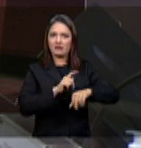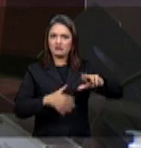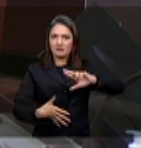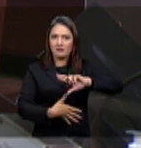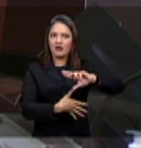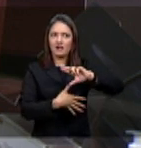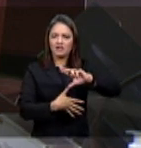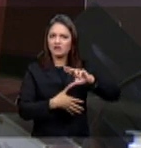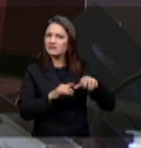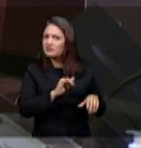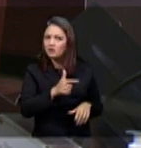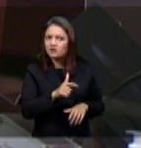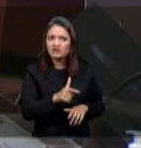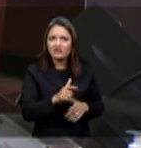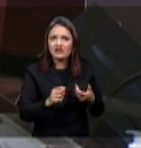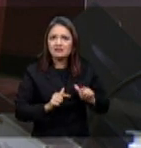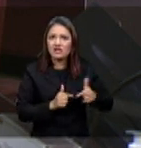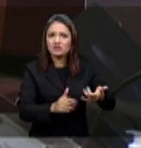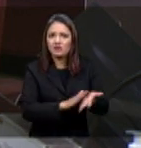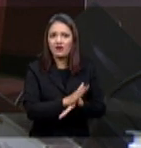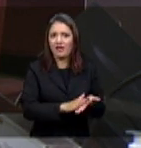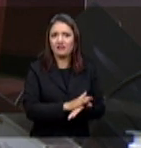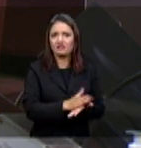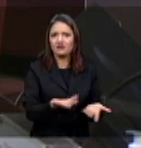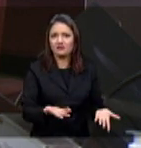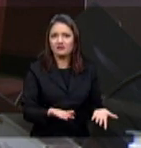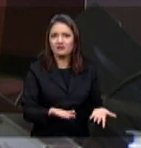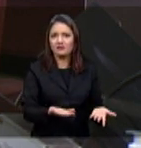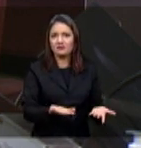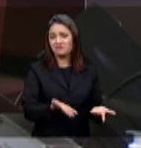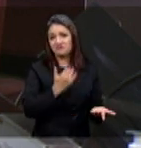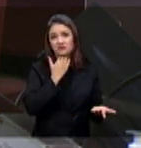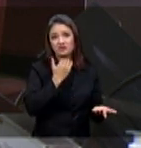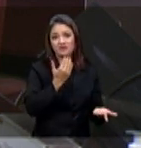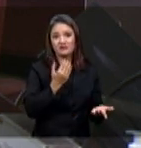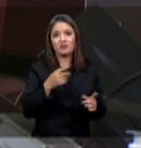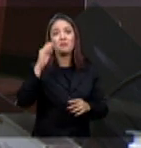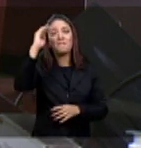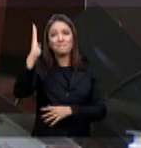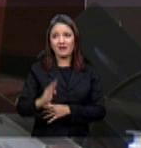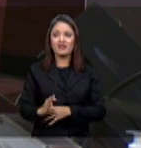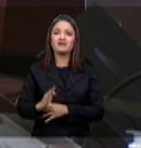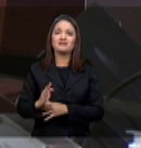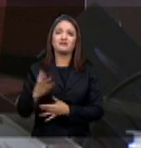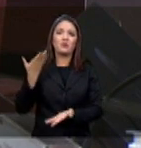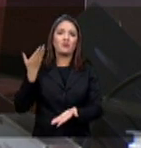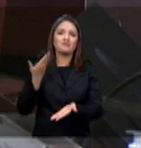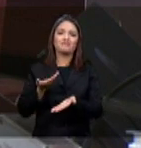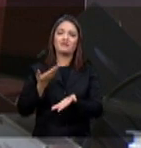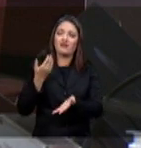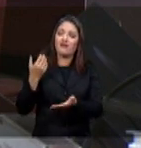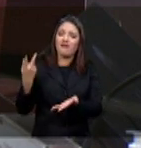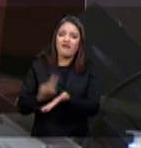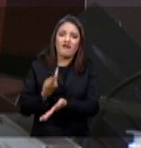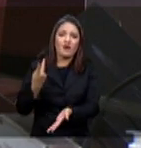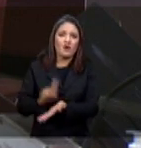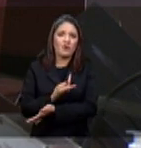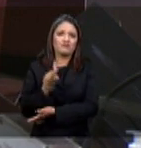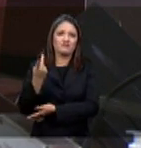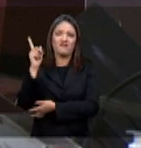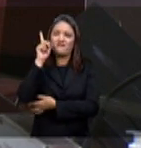se passou o estado brasileiro falhou e embora isso seja chocante